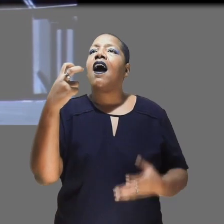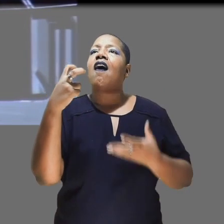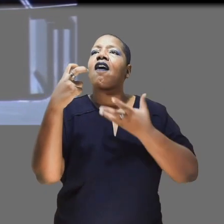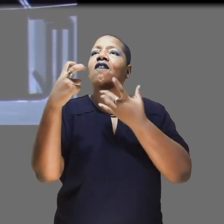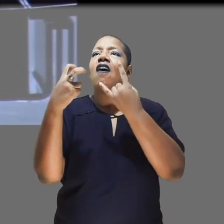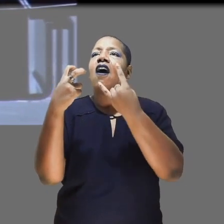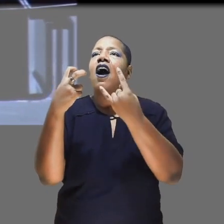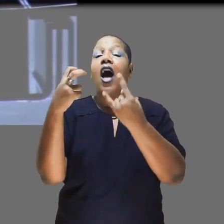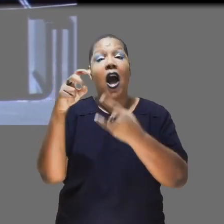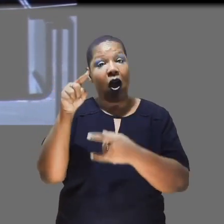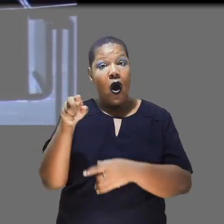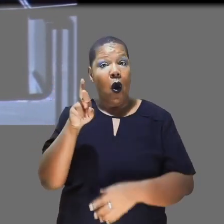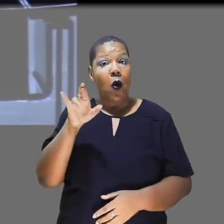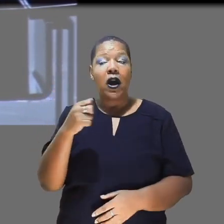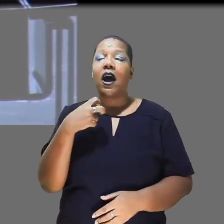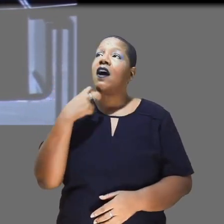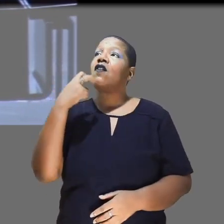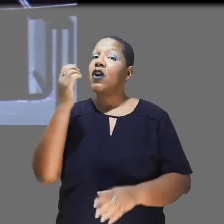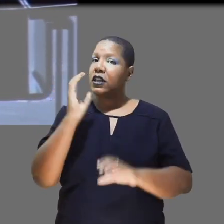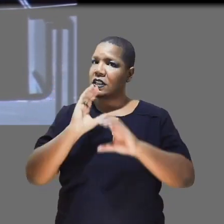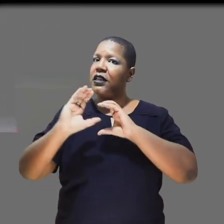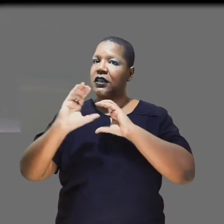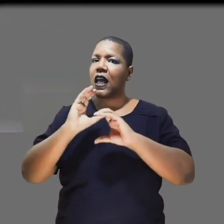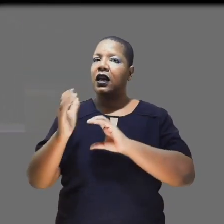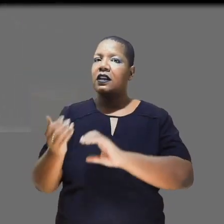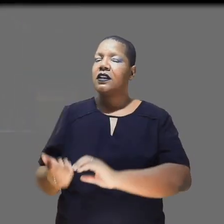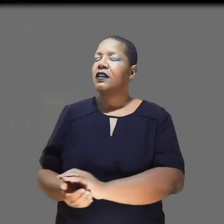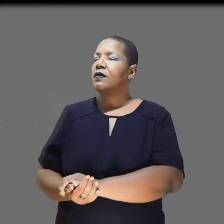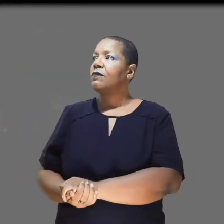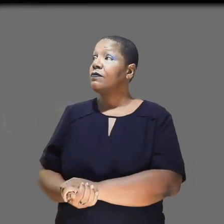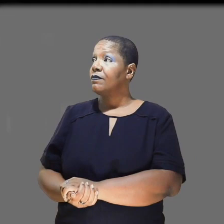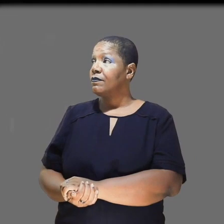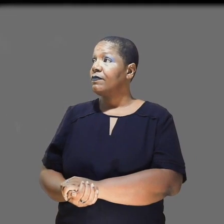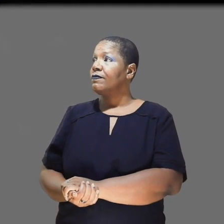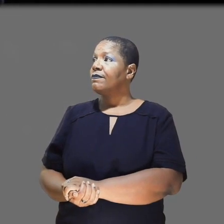voz. No caso da ópera, a voz cantada.